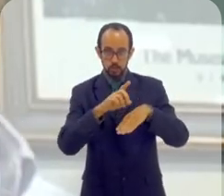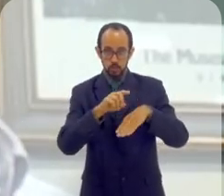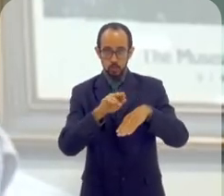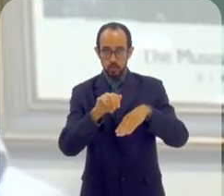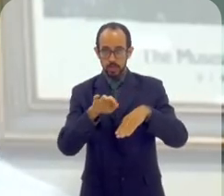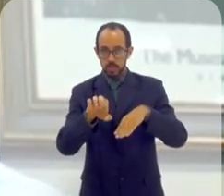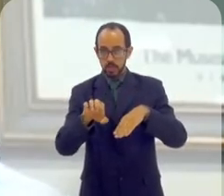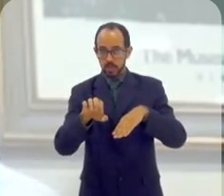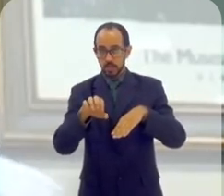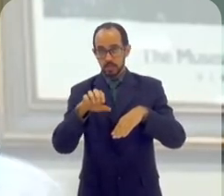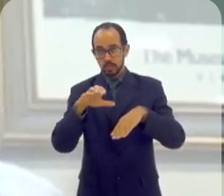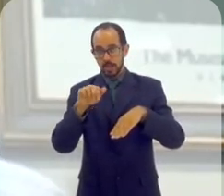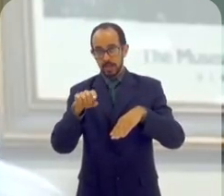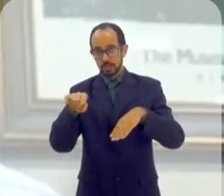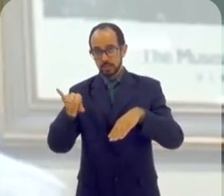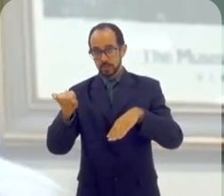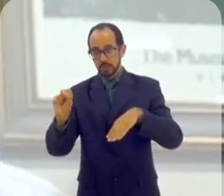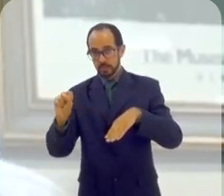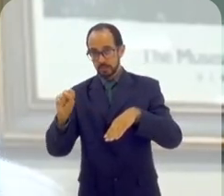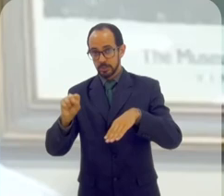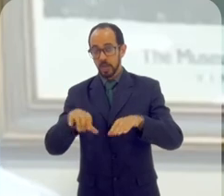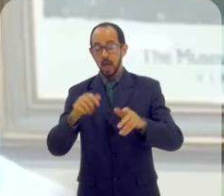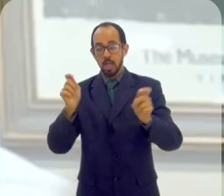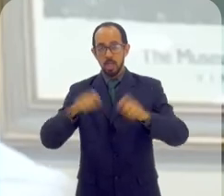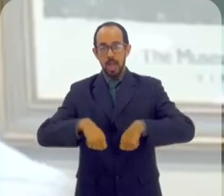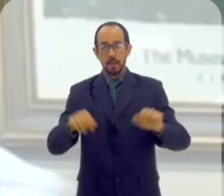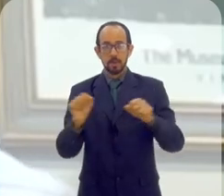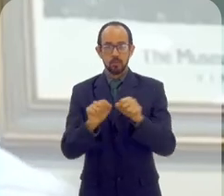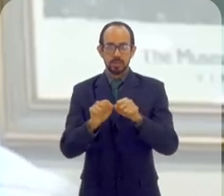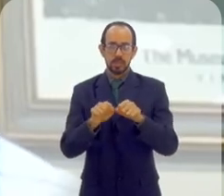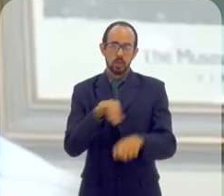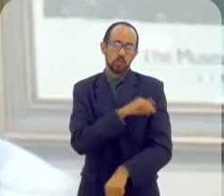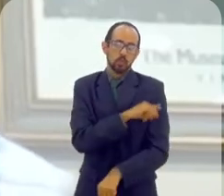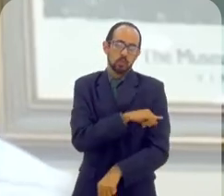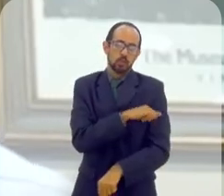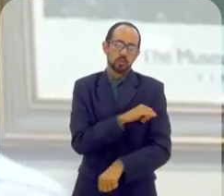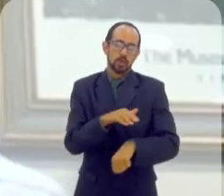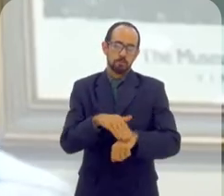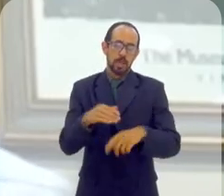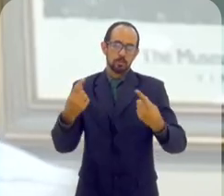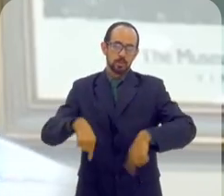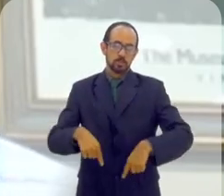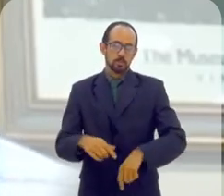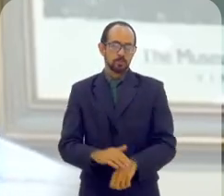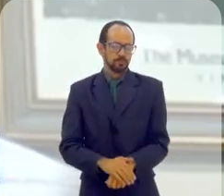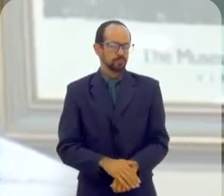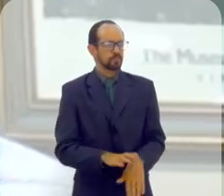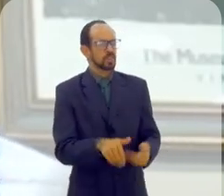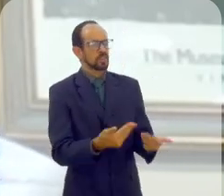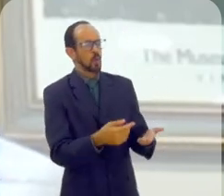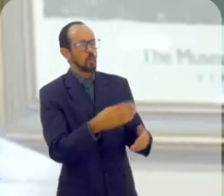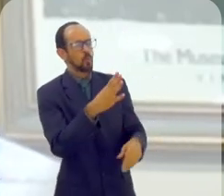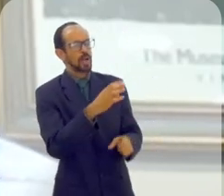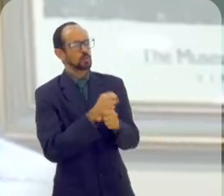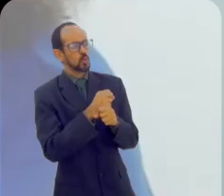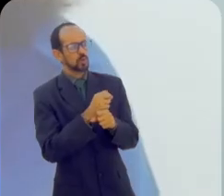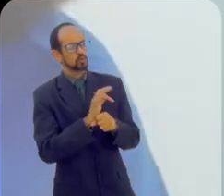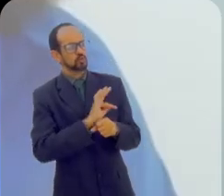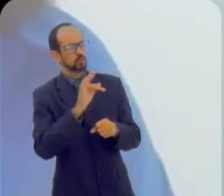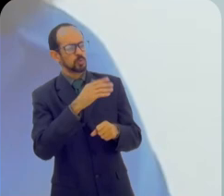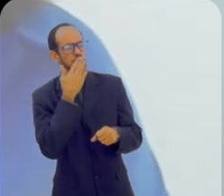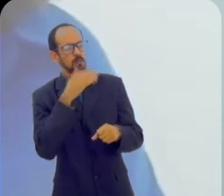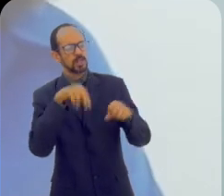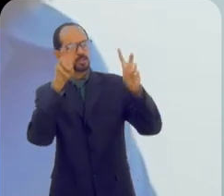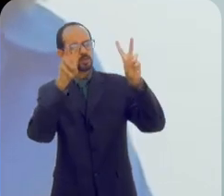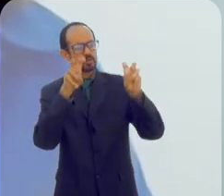a gente atrai essas empresas para gerar emprego renda e criar condições do Rio de Janeiro ser mais competitivo vamos nos próximos quatro anos